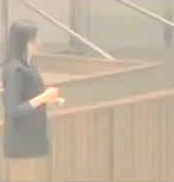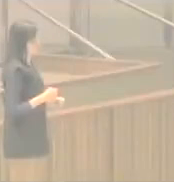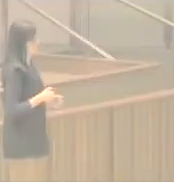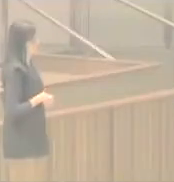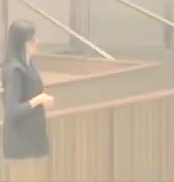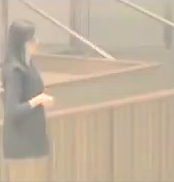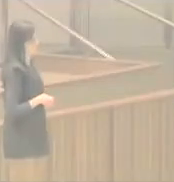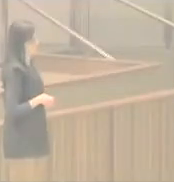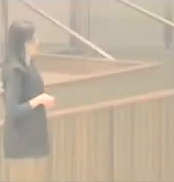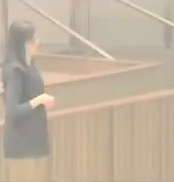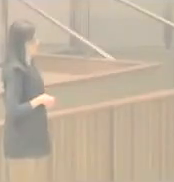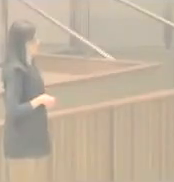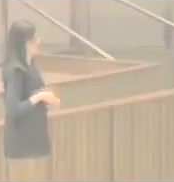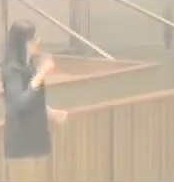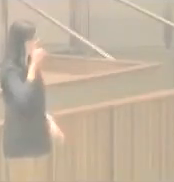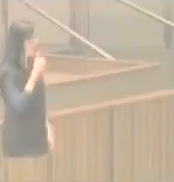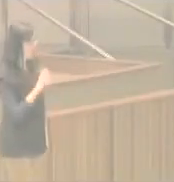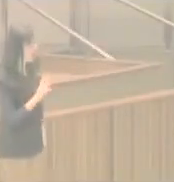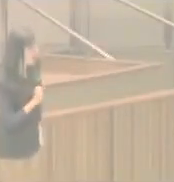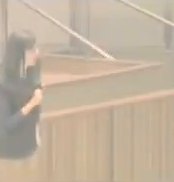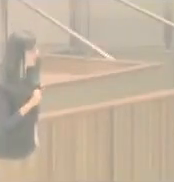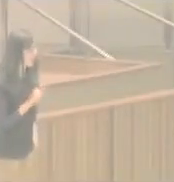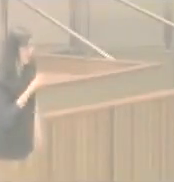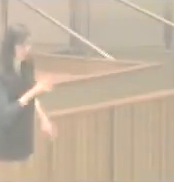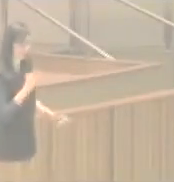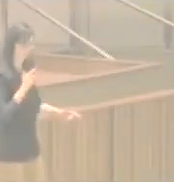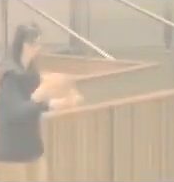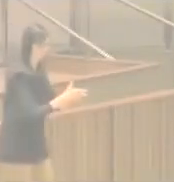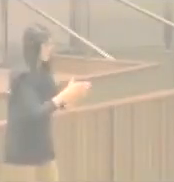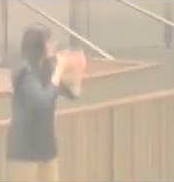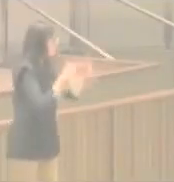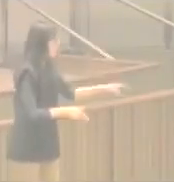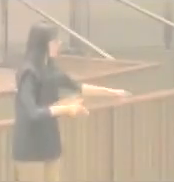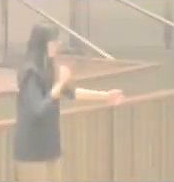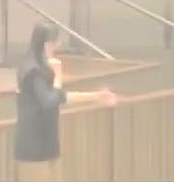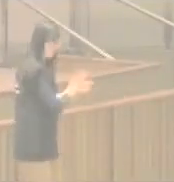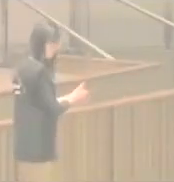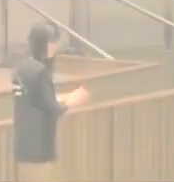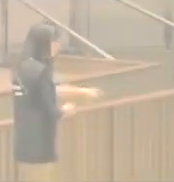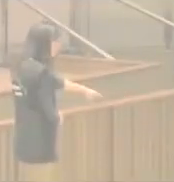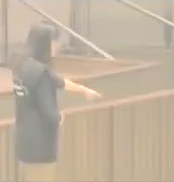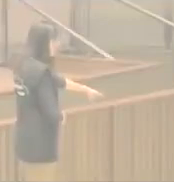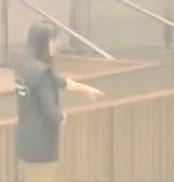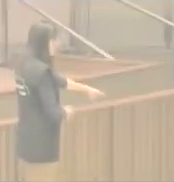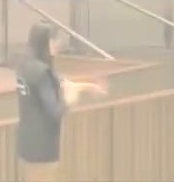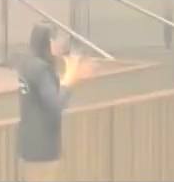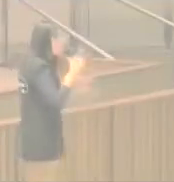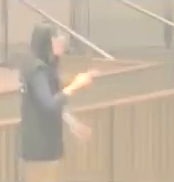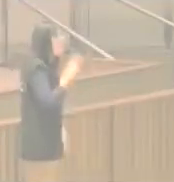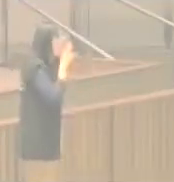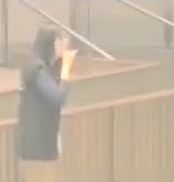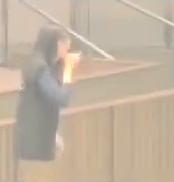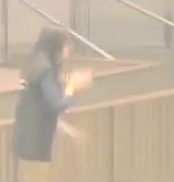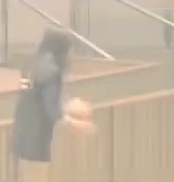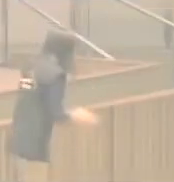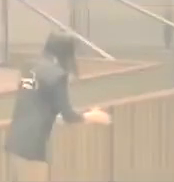que por causa do seu amor às vezes nos repreende, como repreendeu Manassés, como um pai repreende um